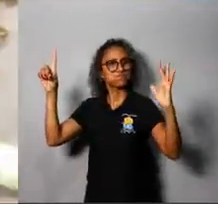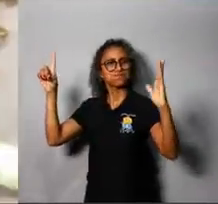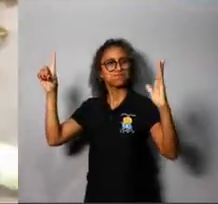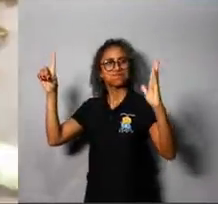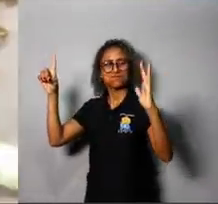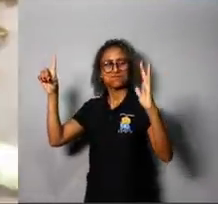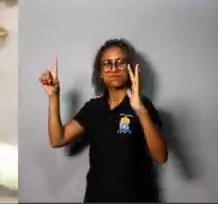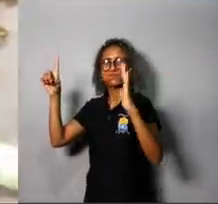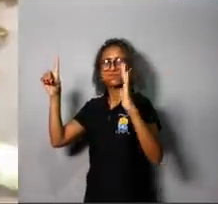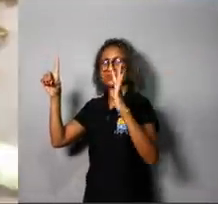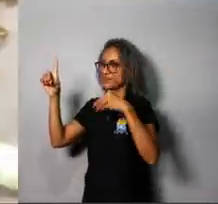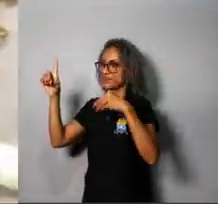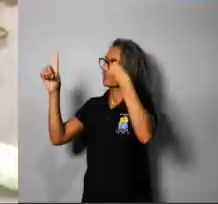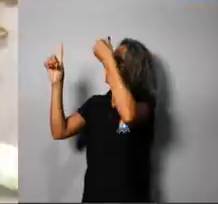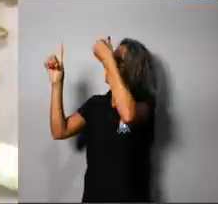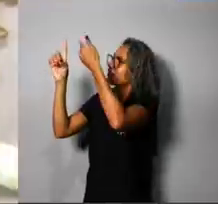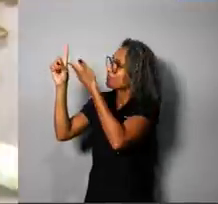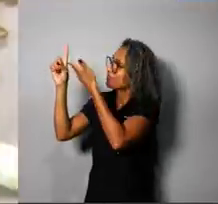querida,